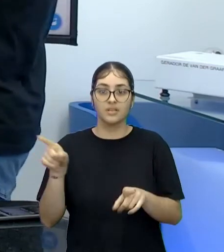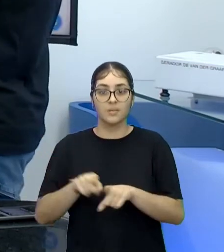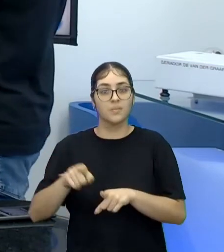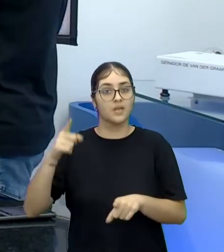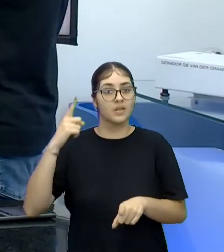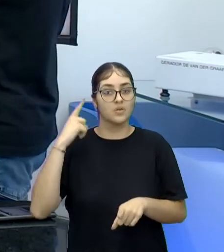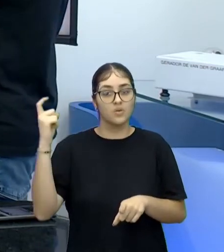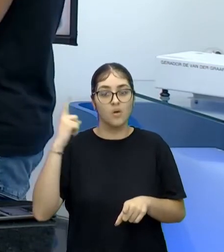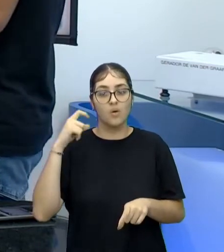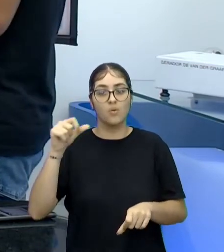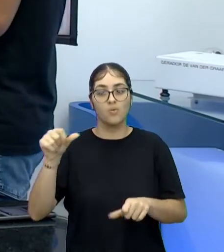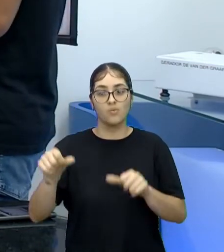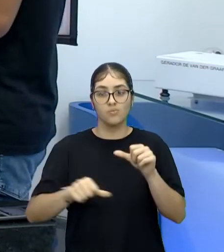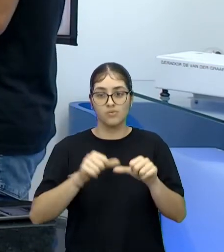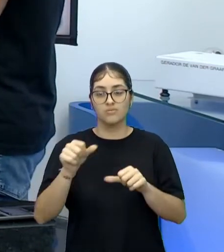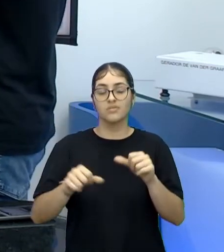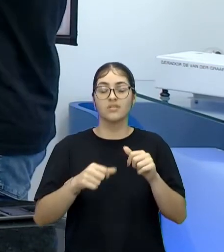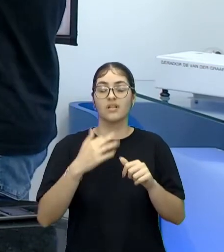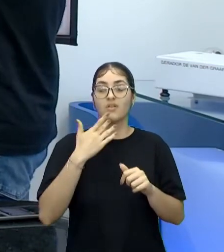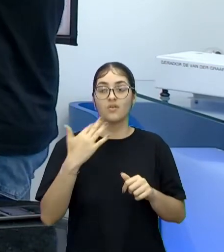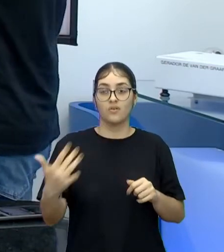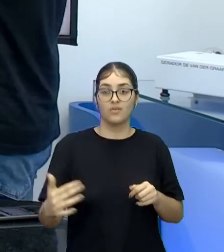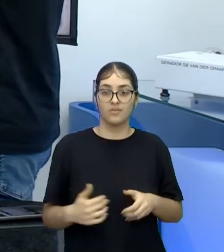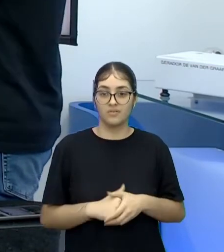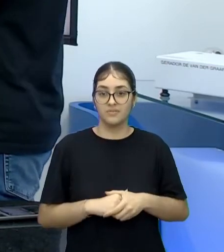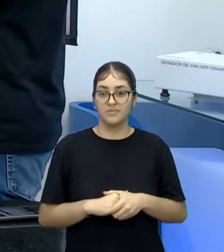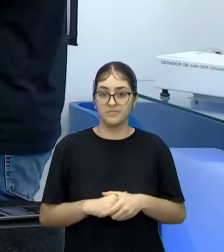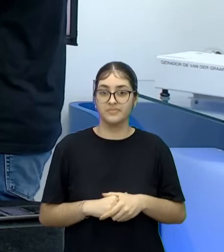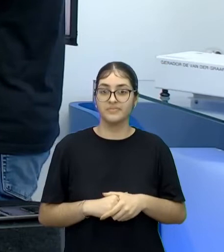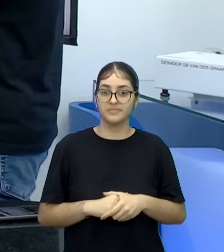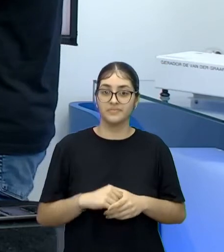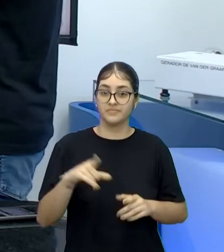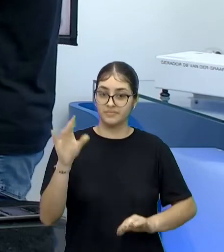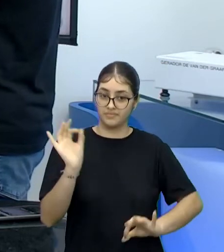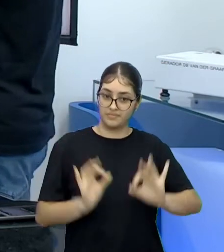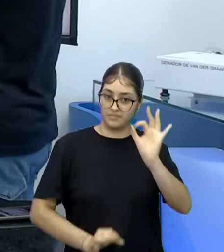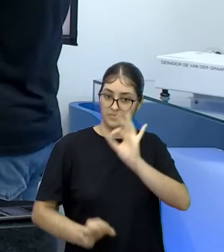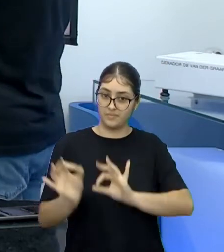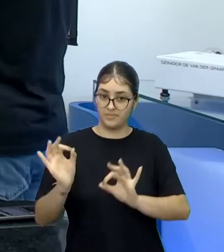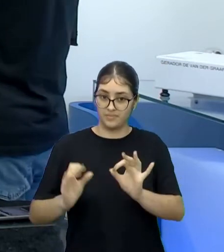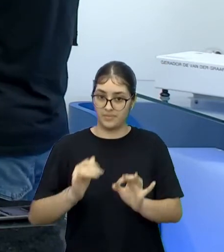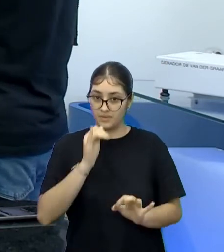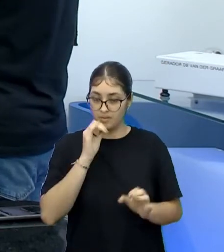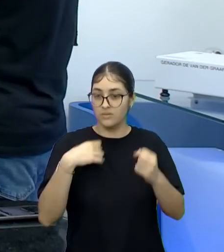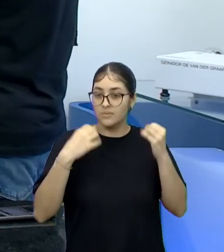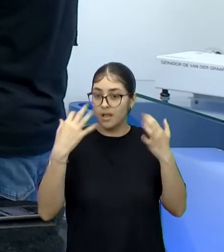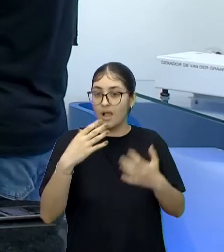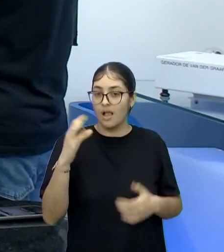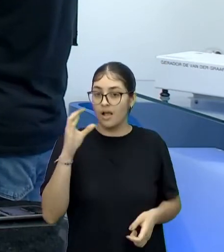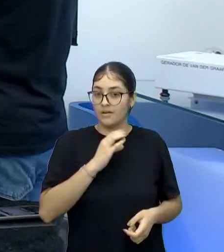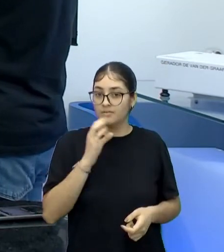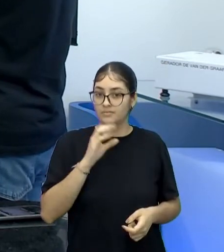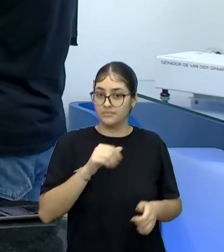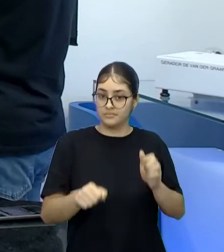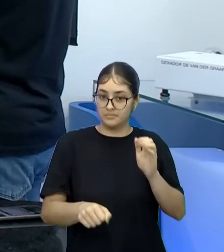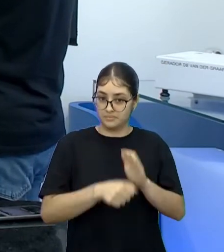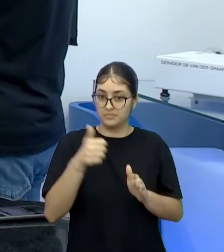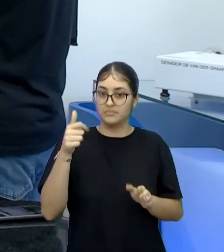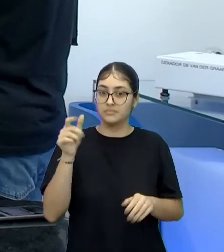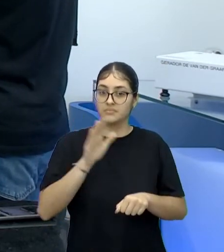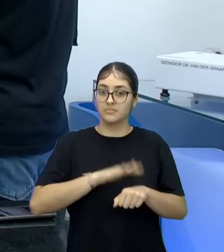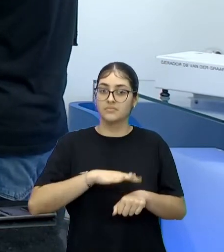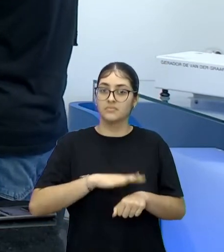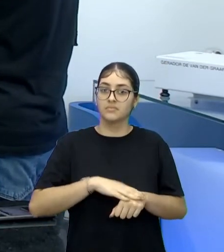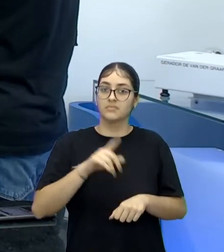também vai variar juntamente com a cor. Isso. Aí Isso você tudo pode programado. associar, tudo você programa. Então, vou só explicar aqui rapidamente. A primeira coisa que a gente faz,